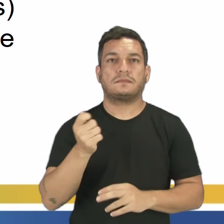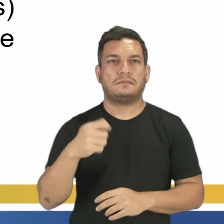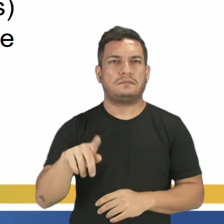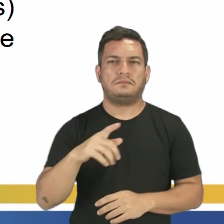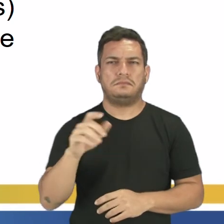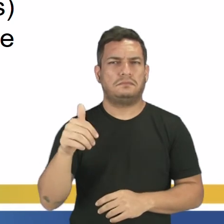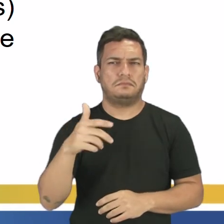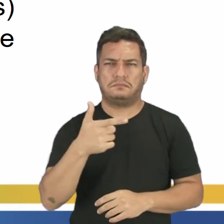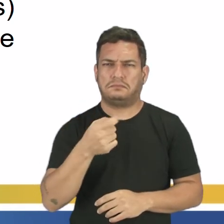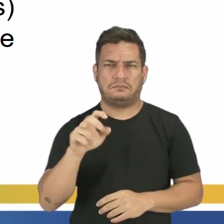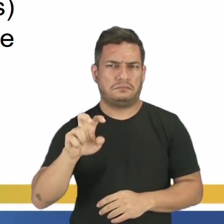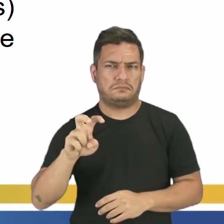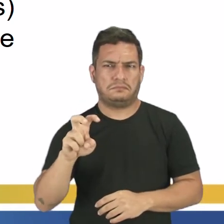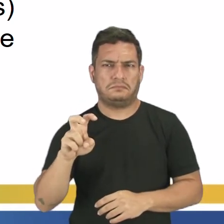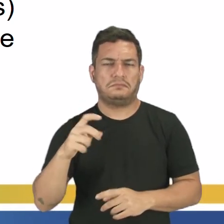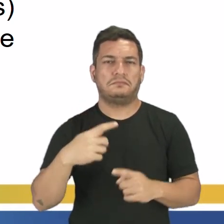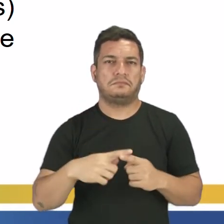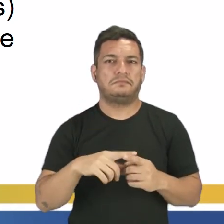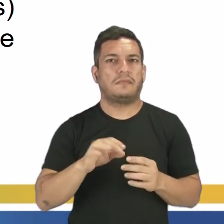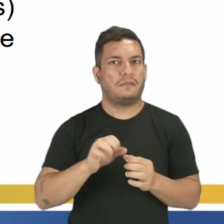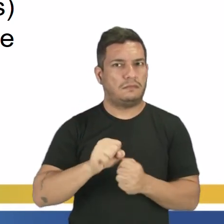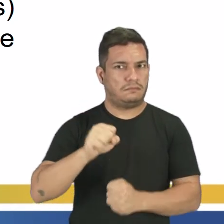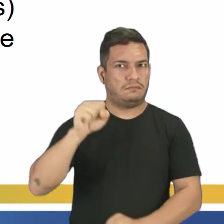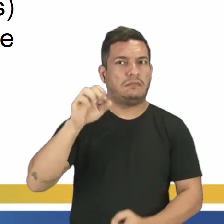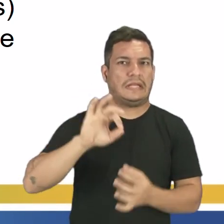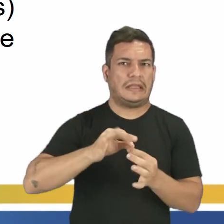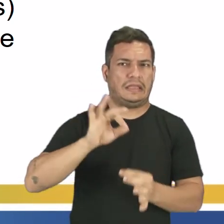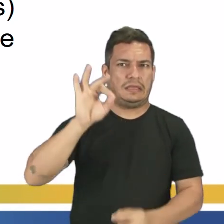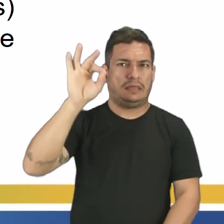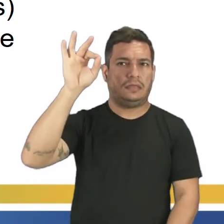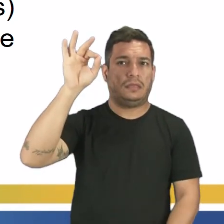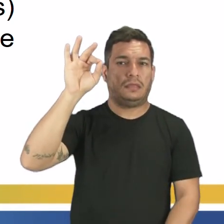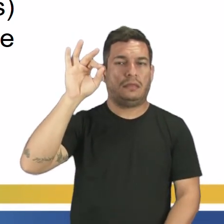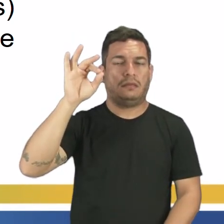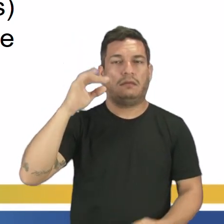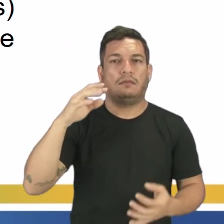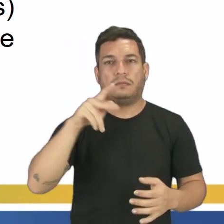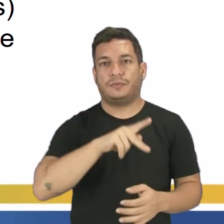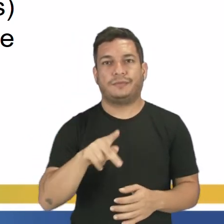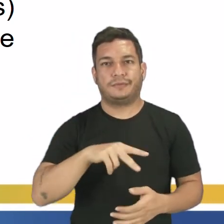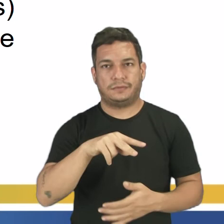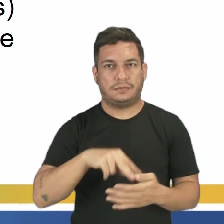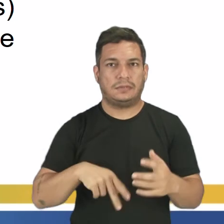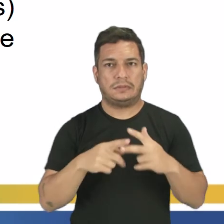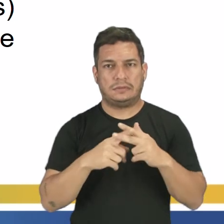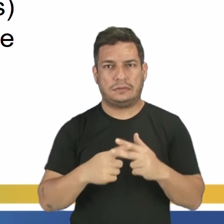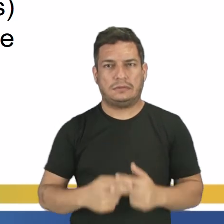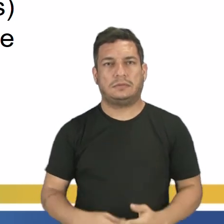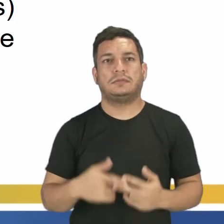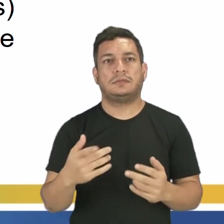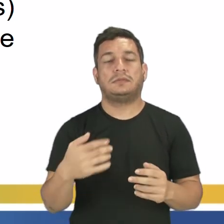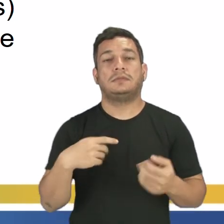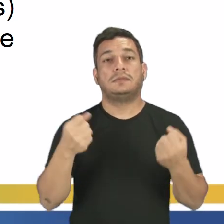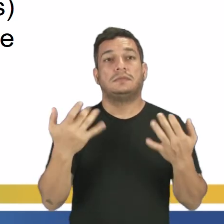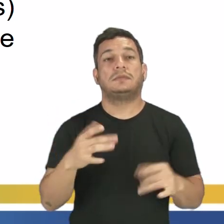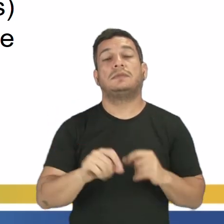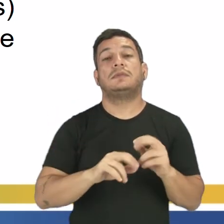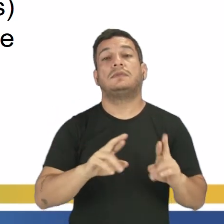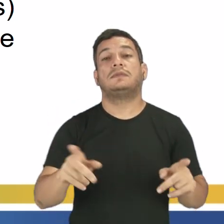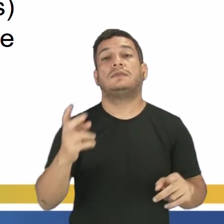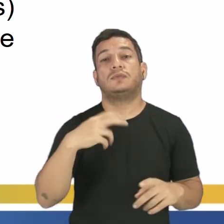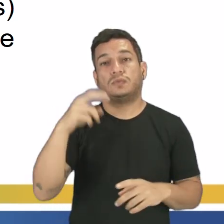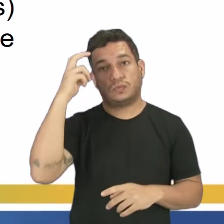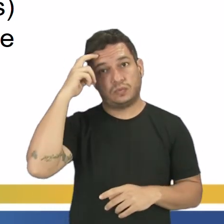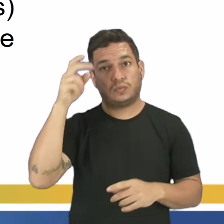precisa passar de 25, porque senão aí já fica meio longo também, até para o professor corrigir, tratando da diferença